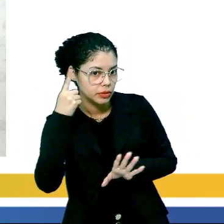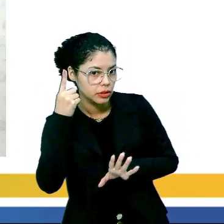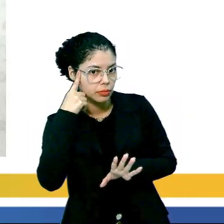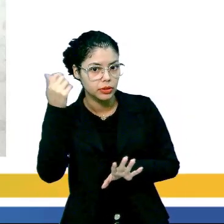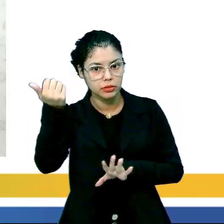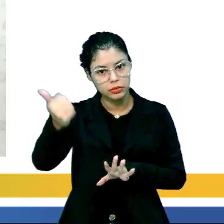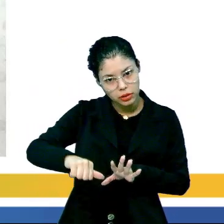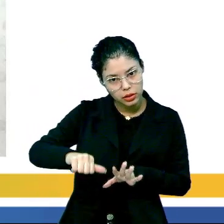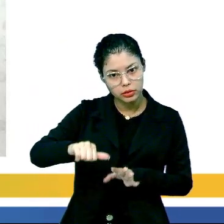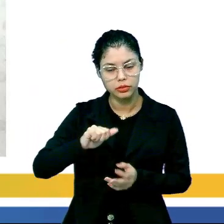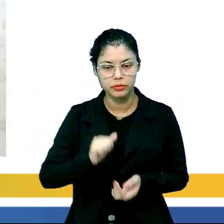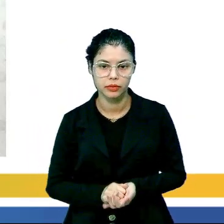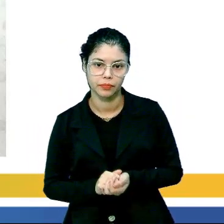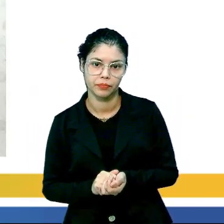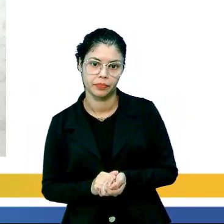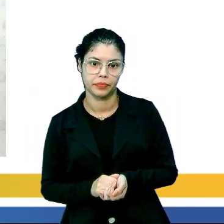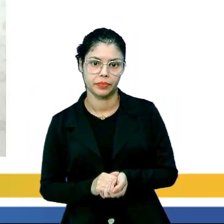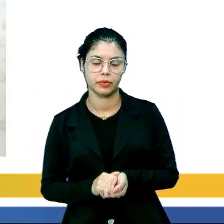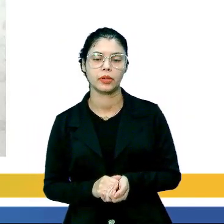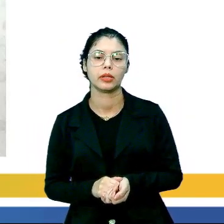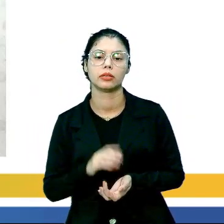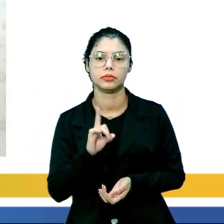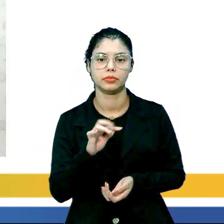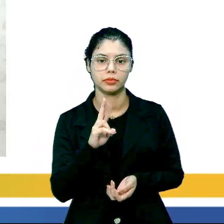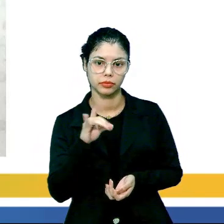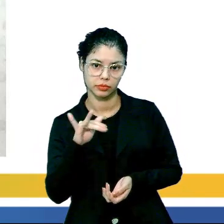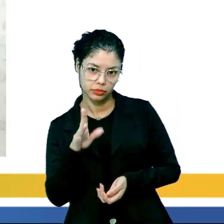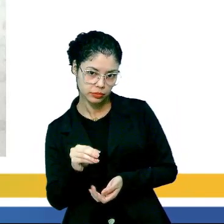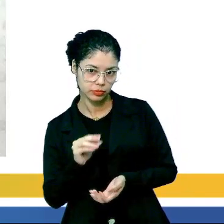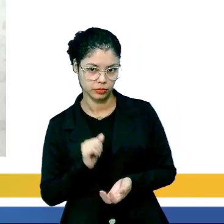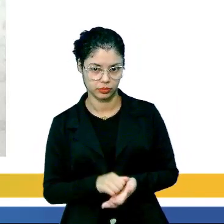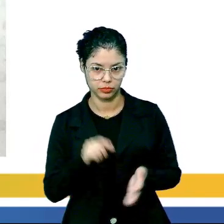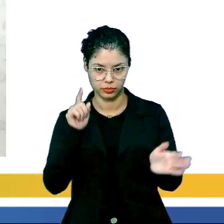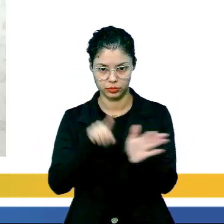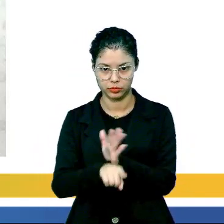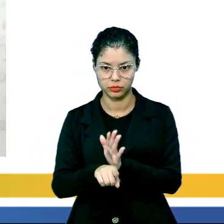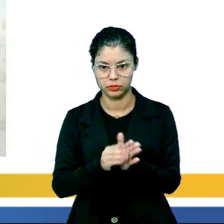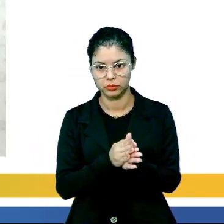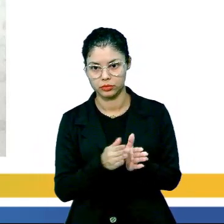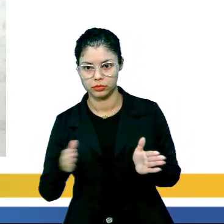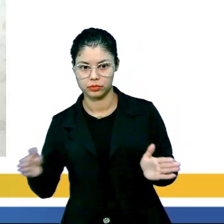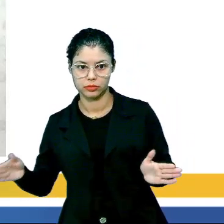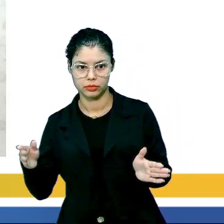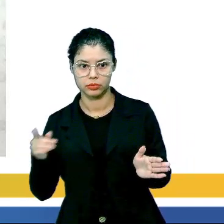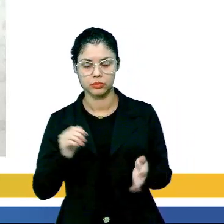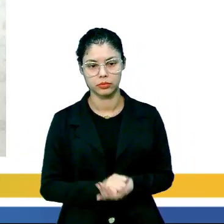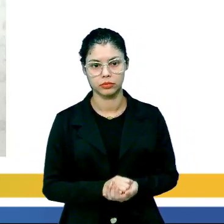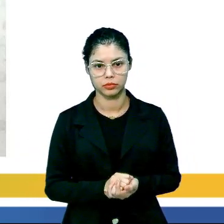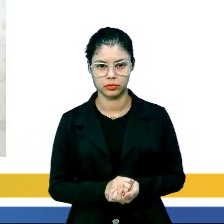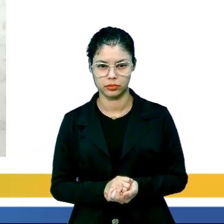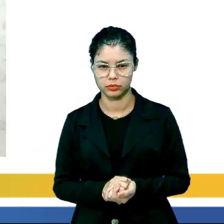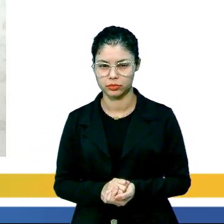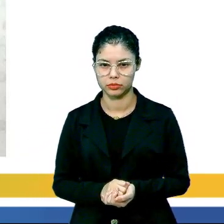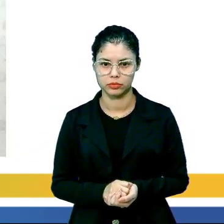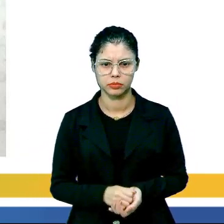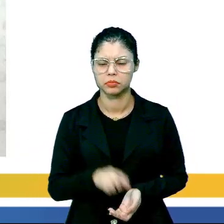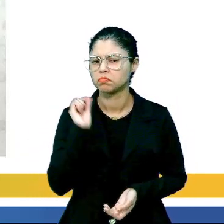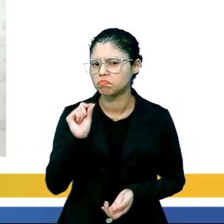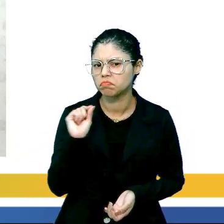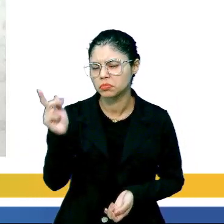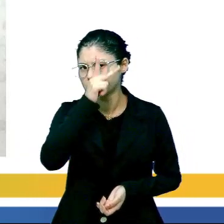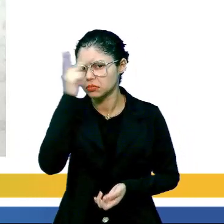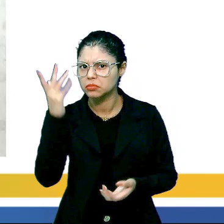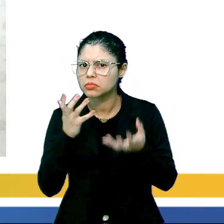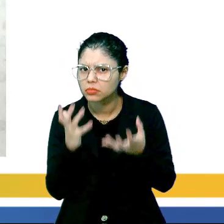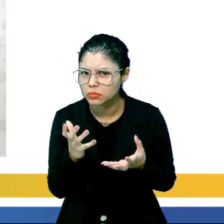é a liberação do pensamento como negação. Aí vem o descaramento da pergunta retórica. Mas o que é que